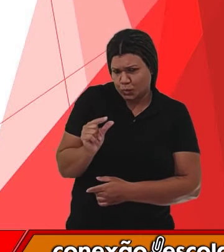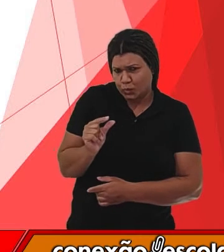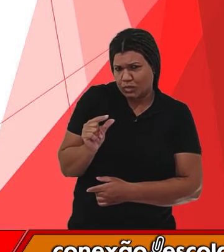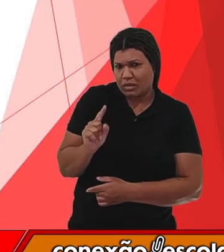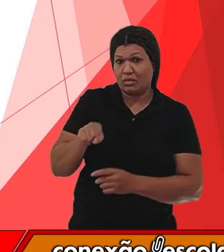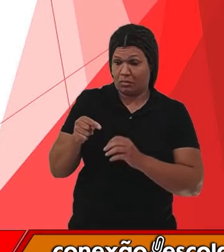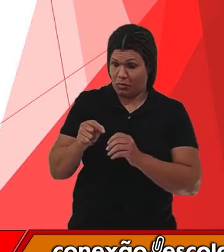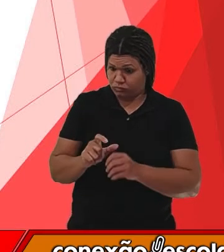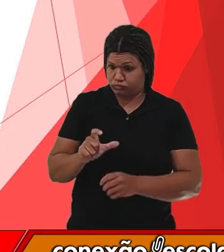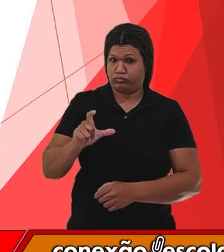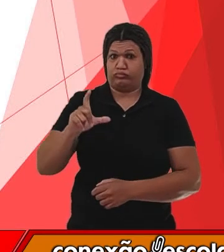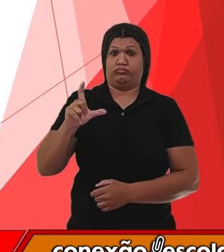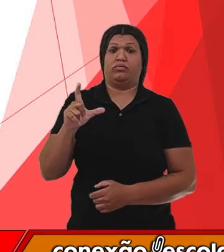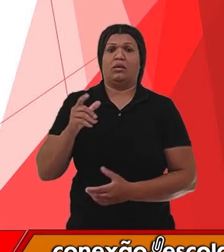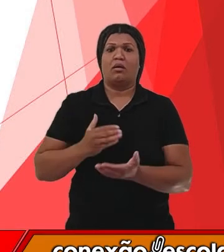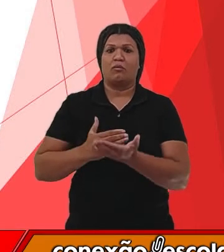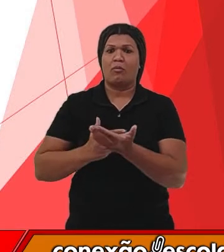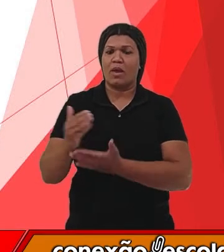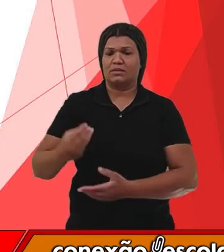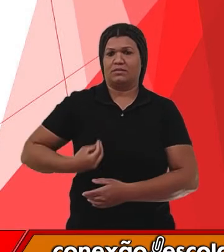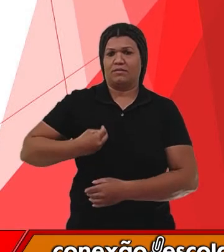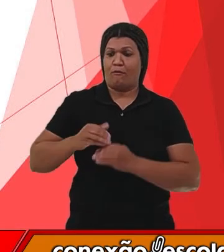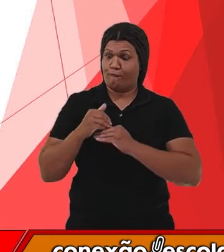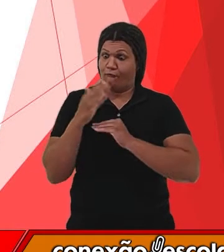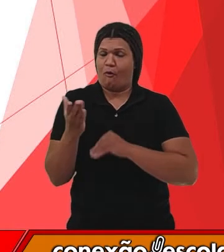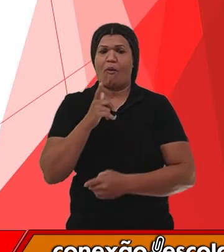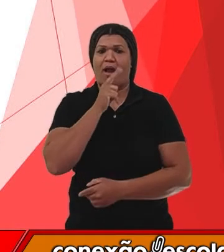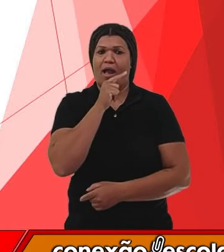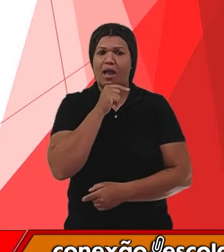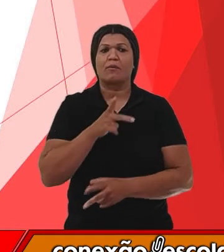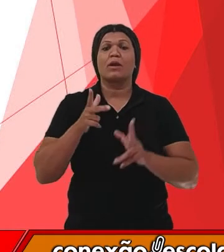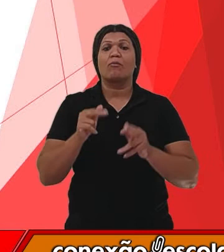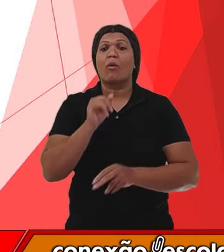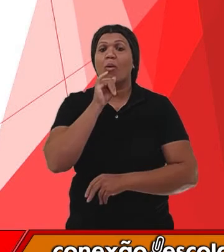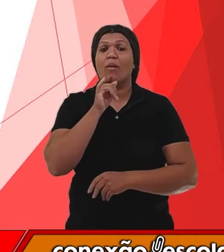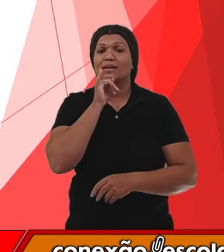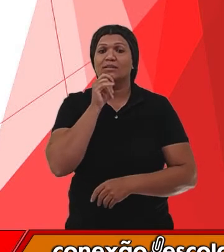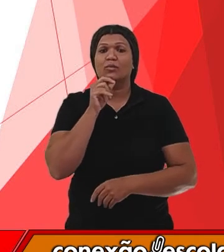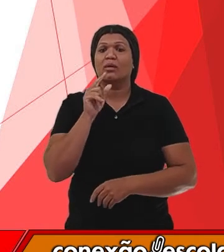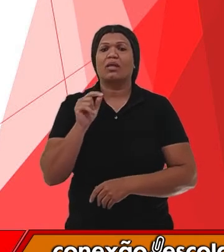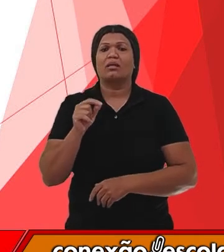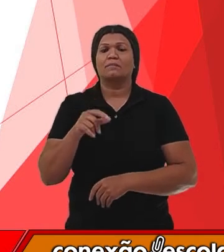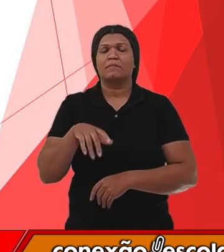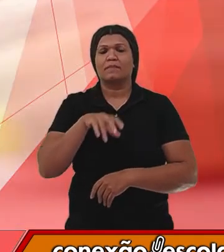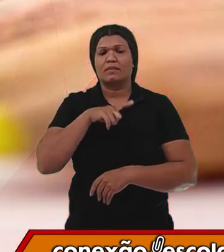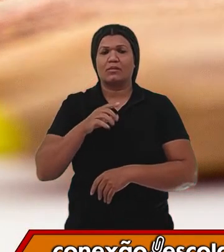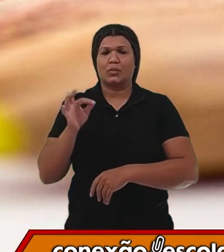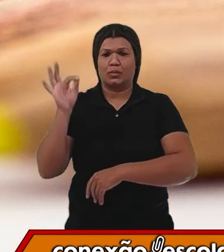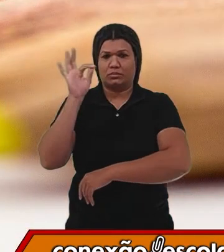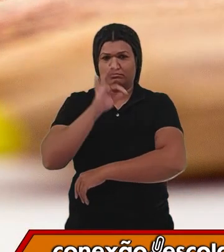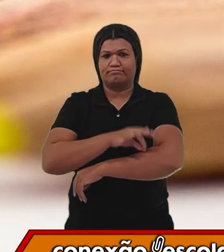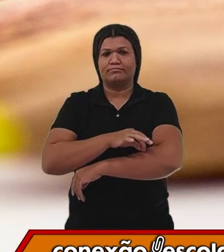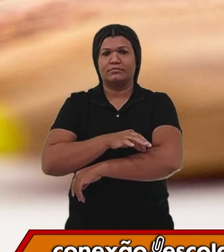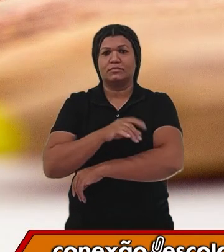de adultos passam a viver fora dela. É o caso do mosquito da dengue, conhecido como mosquito da dengue,